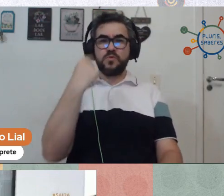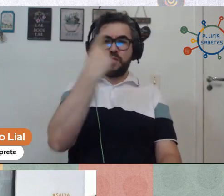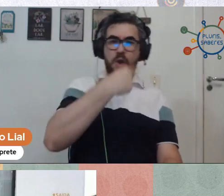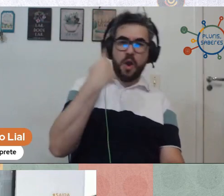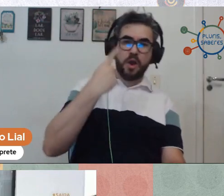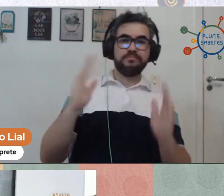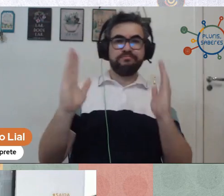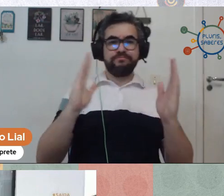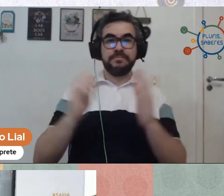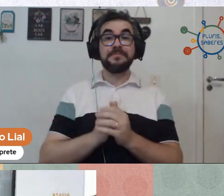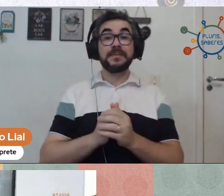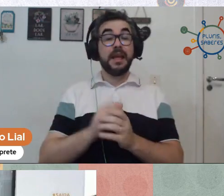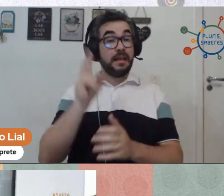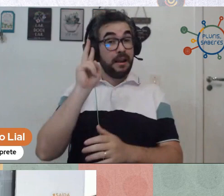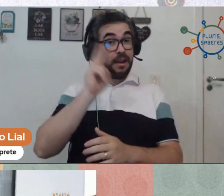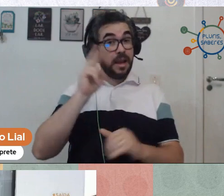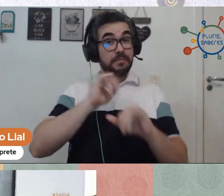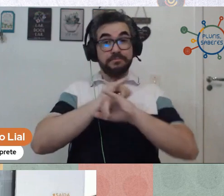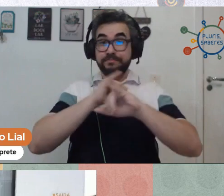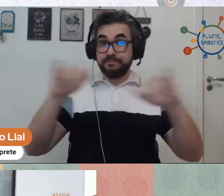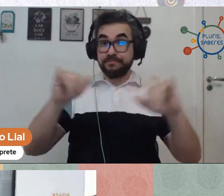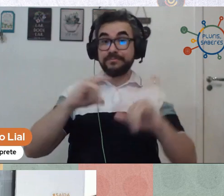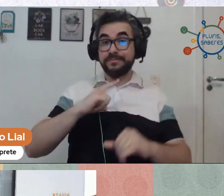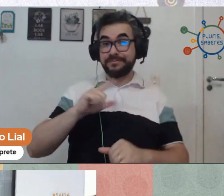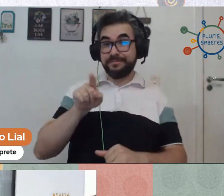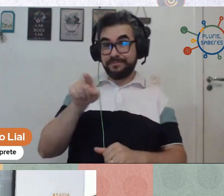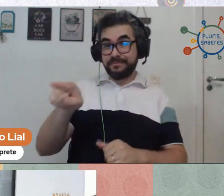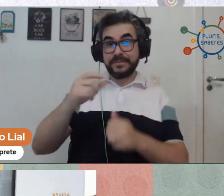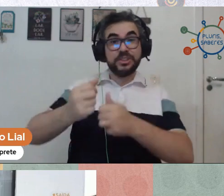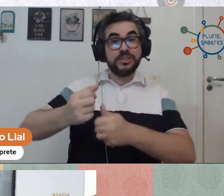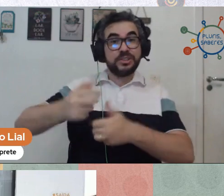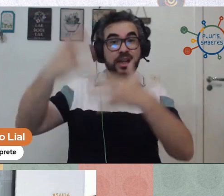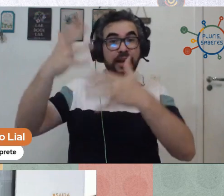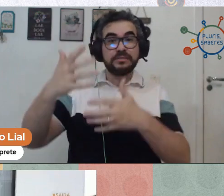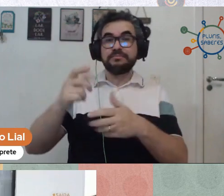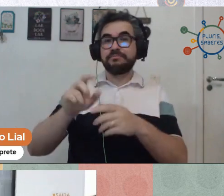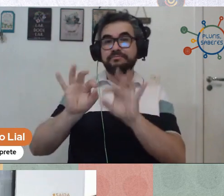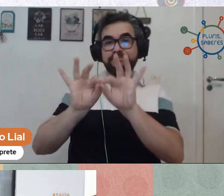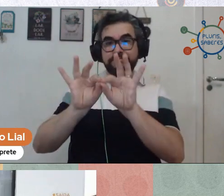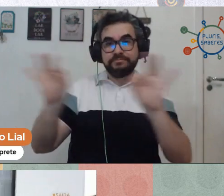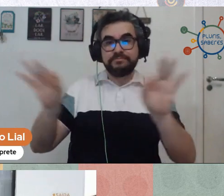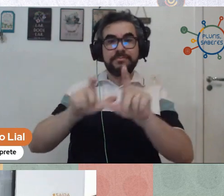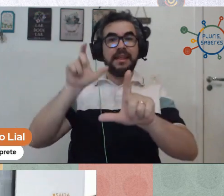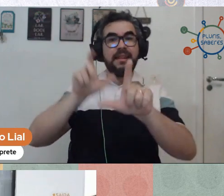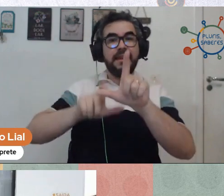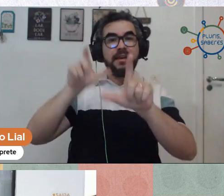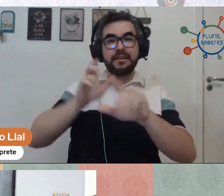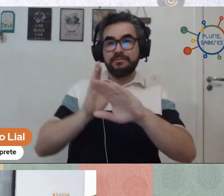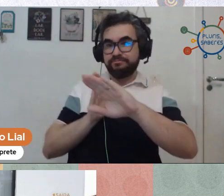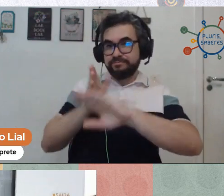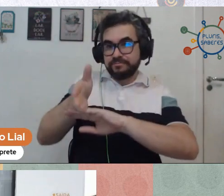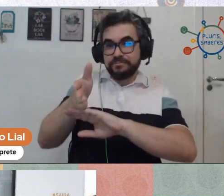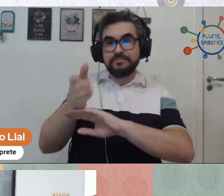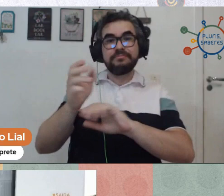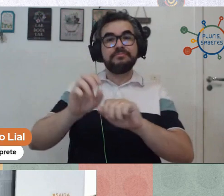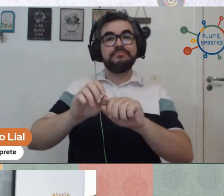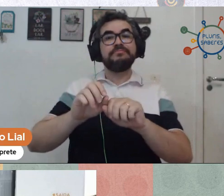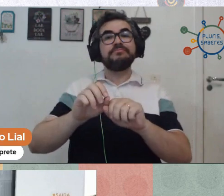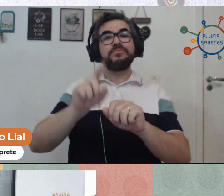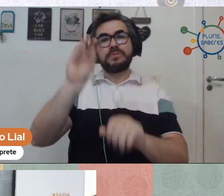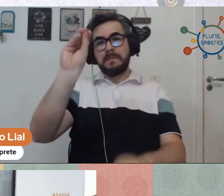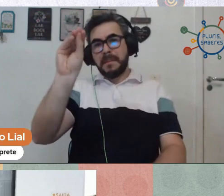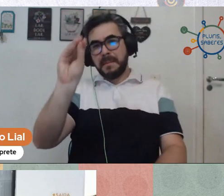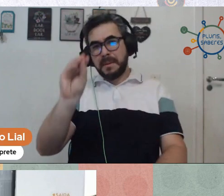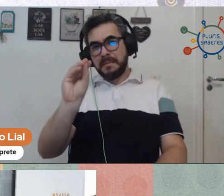formulário, a gente disponibiliza aqui no chat, e aí você preenche e a gente caminha os certificados por e-mail.